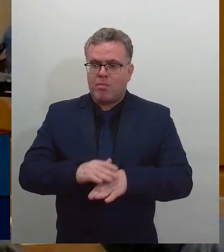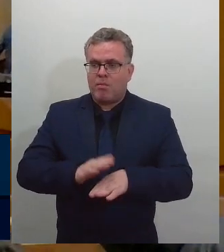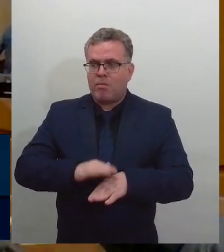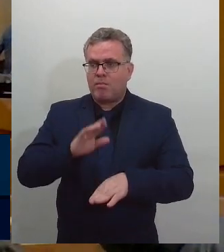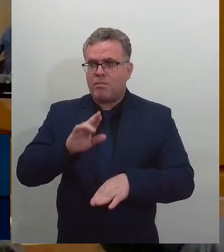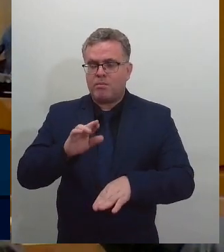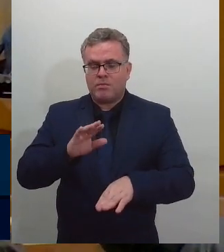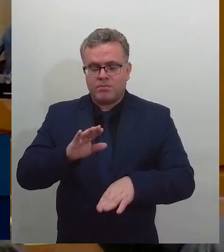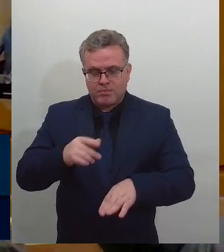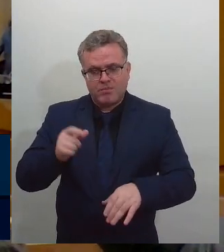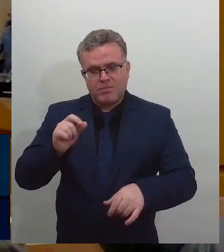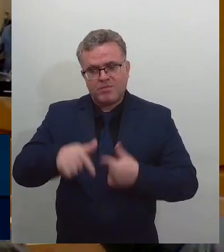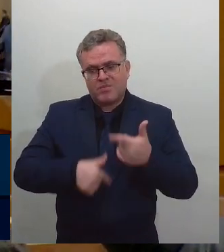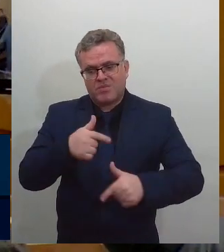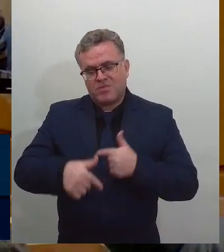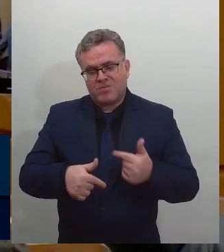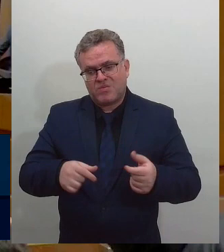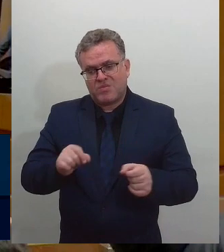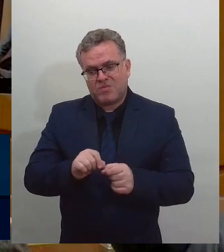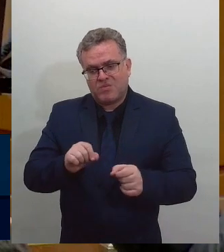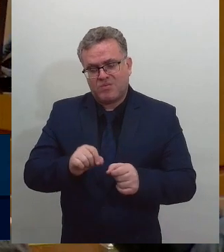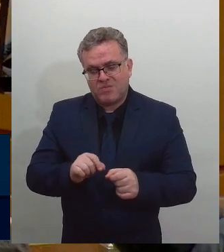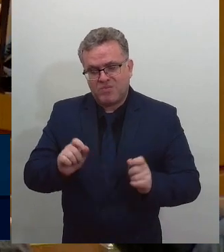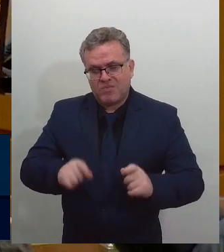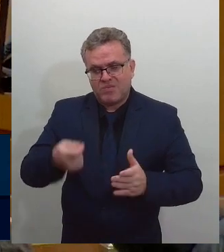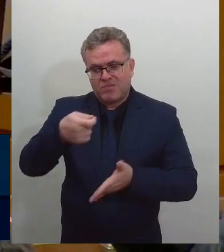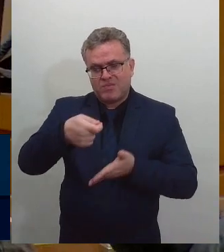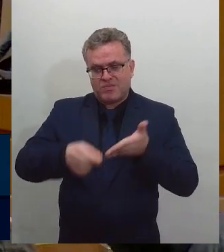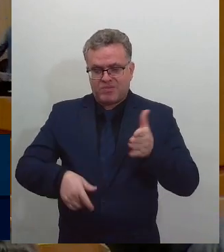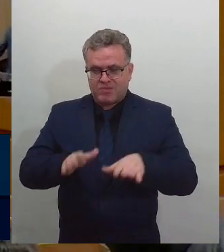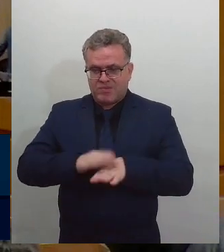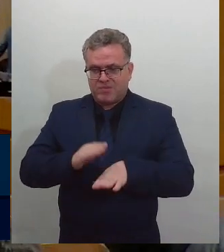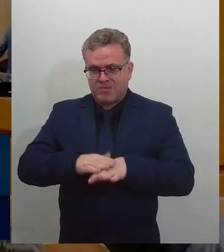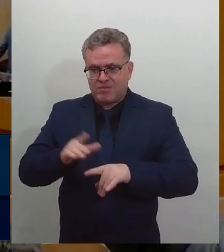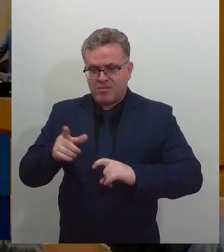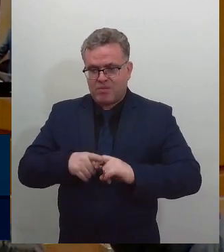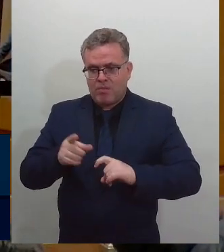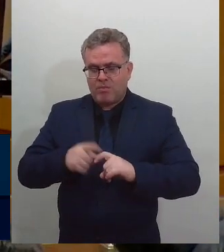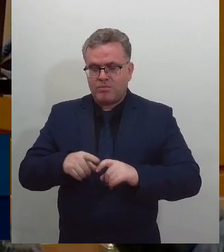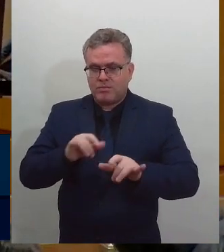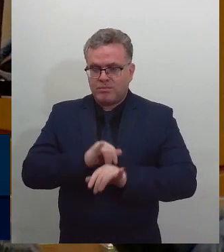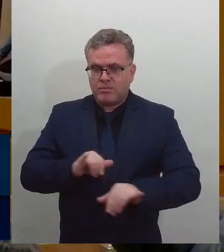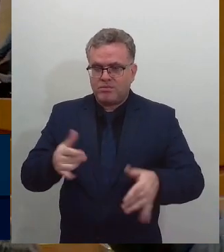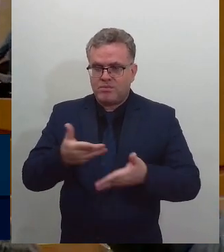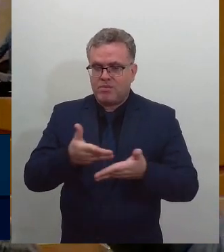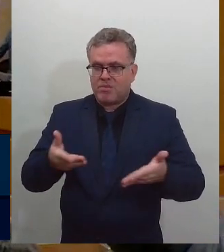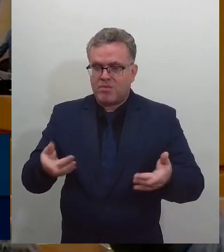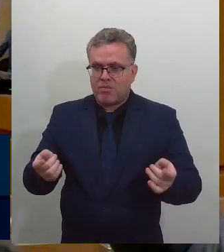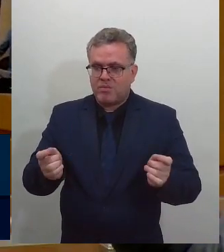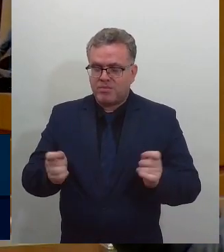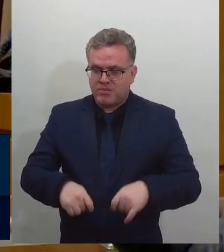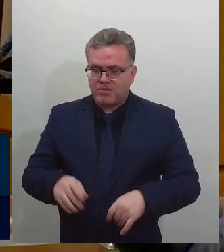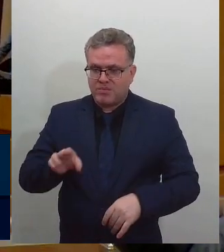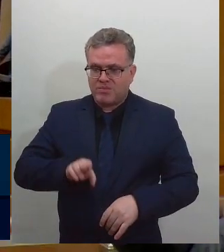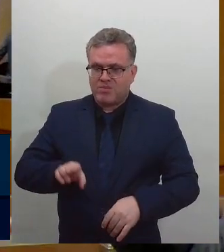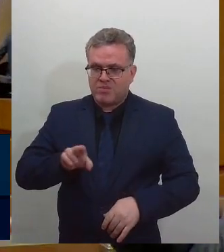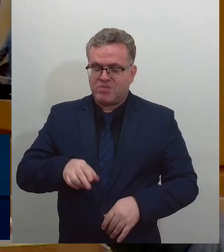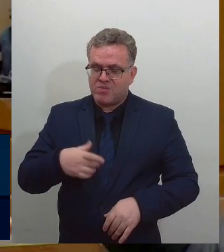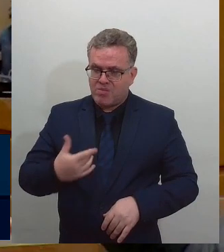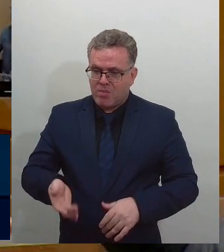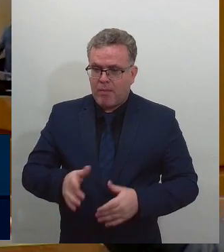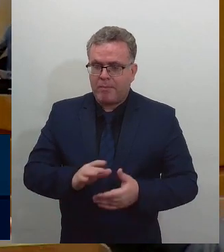e prescrição médica para que essas pessoas possam a utilizar. Quero também,